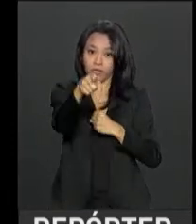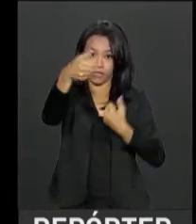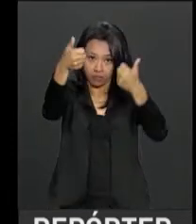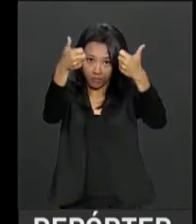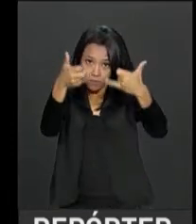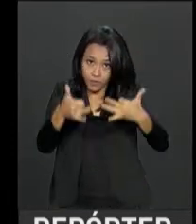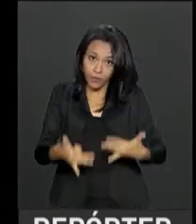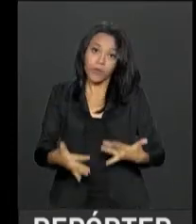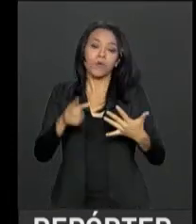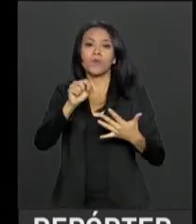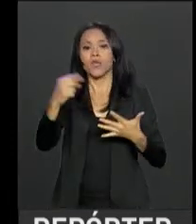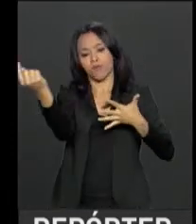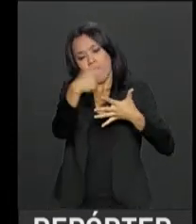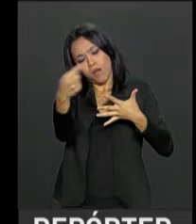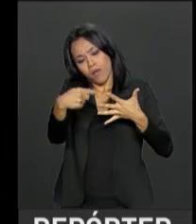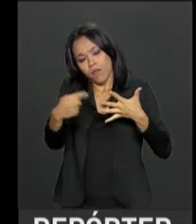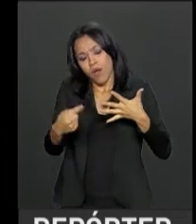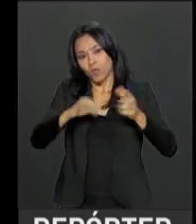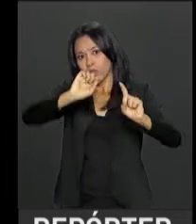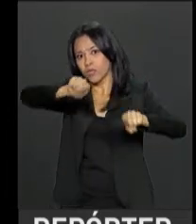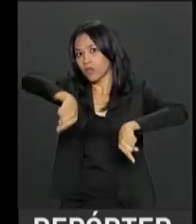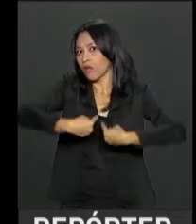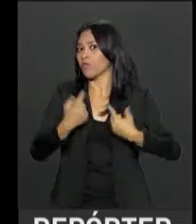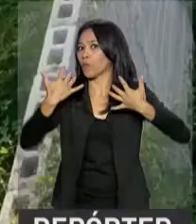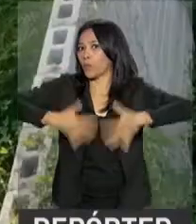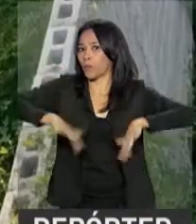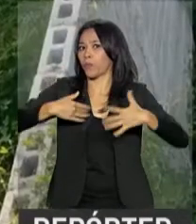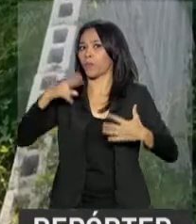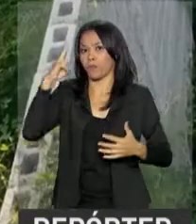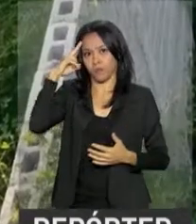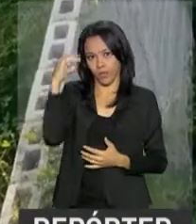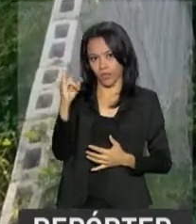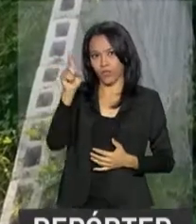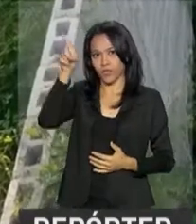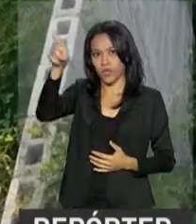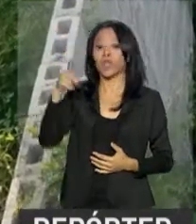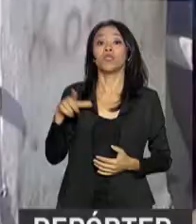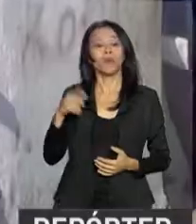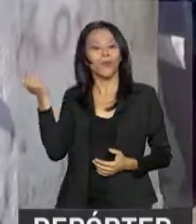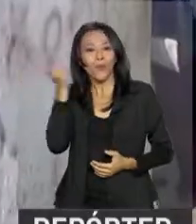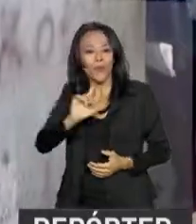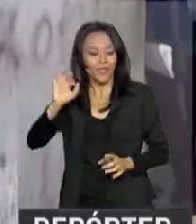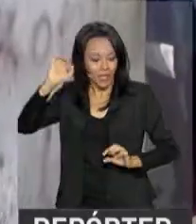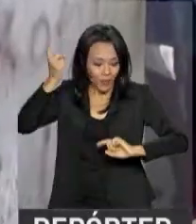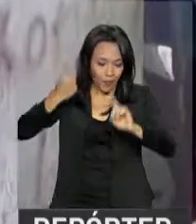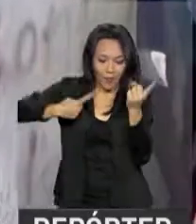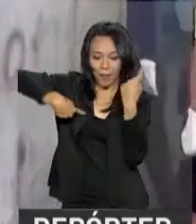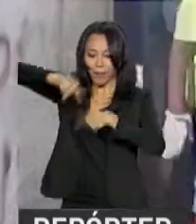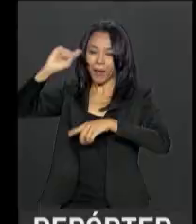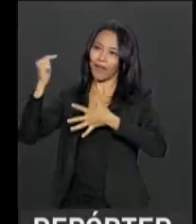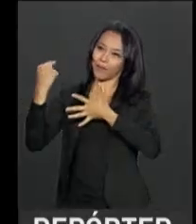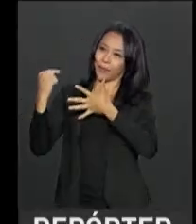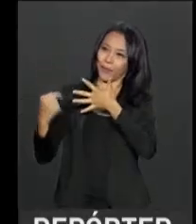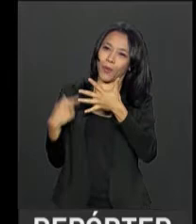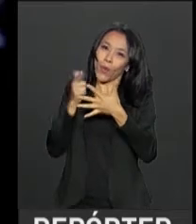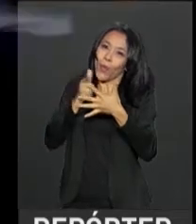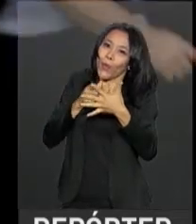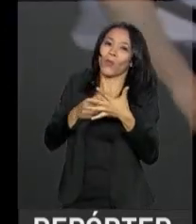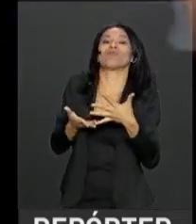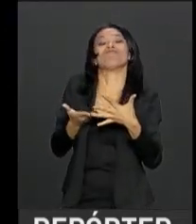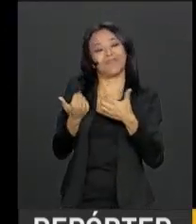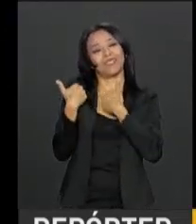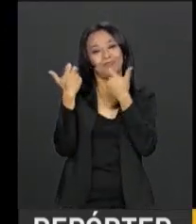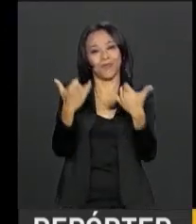destacou os desafios enfrentados no haiti e os avanços conquistados no período ou longo de